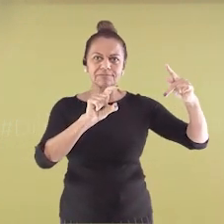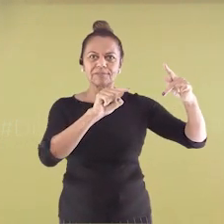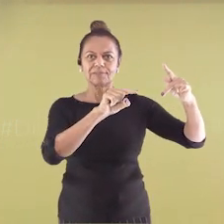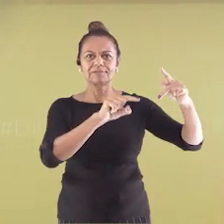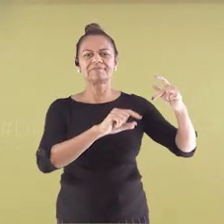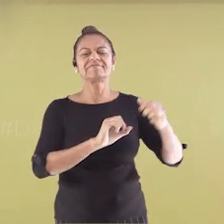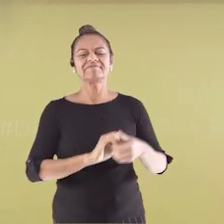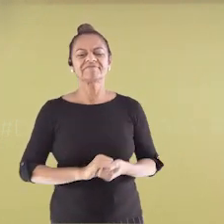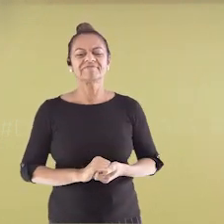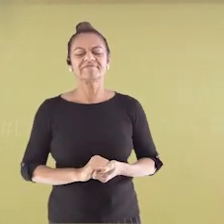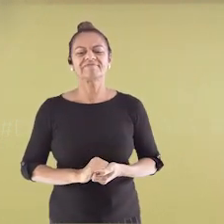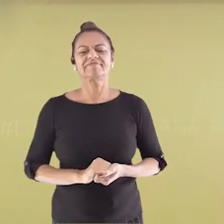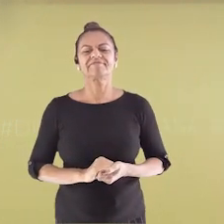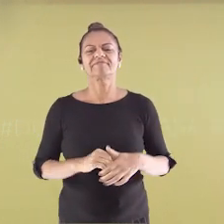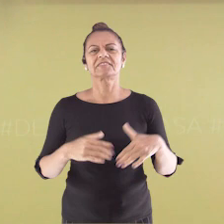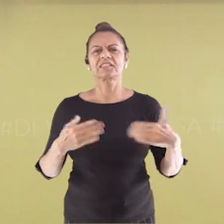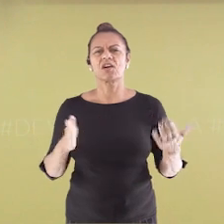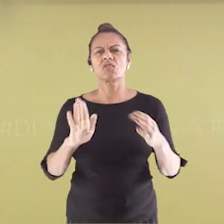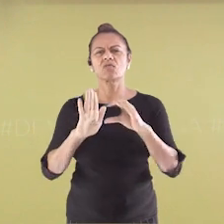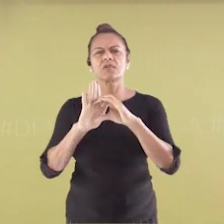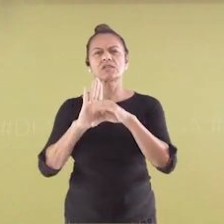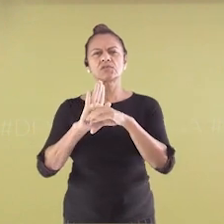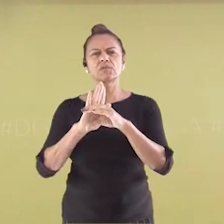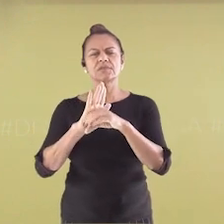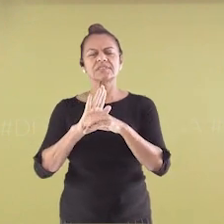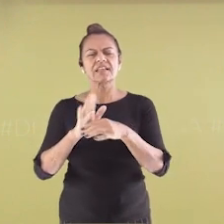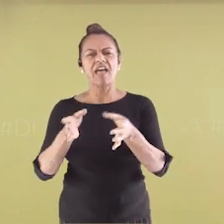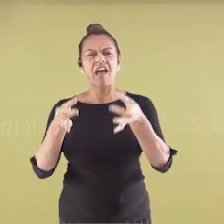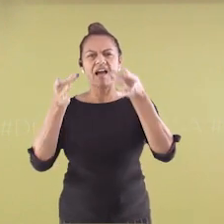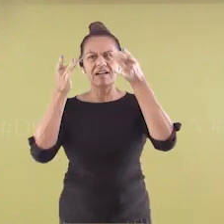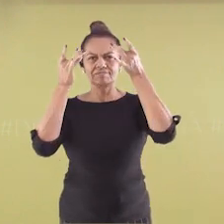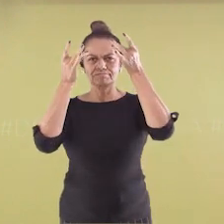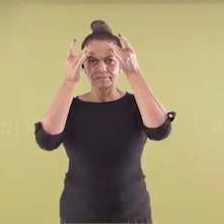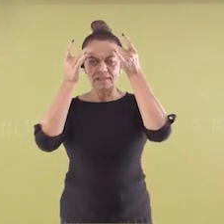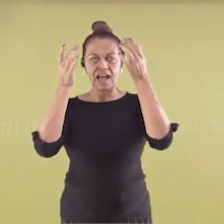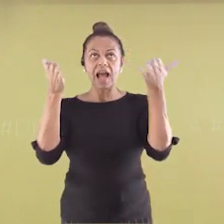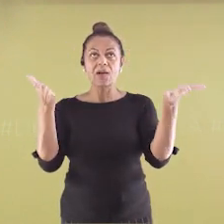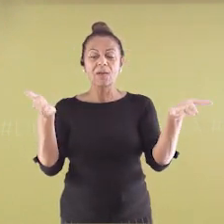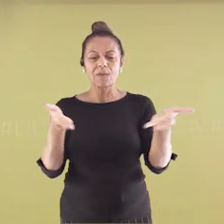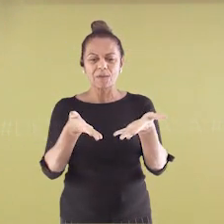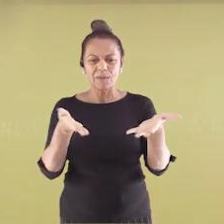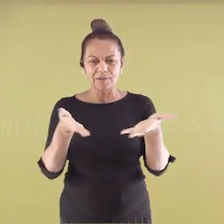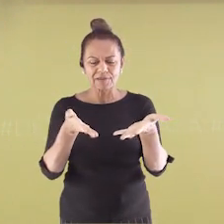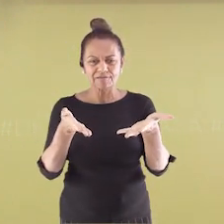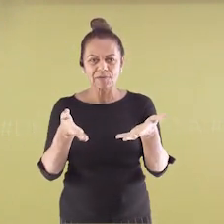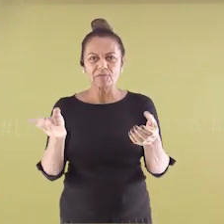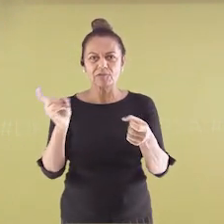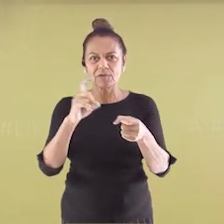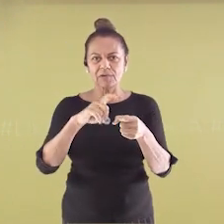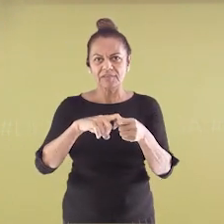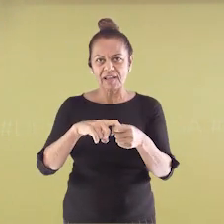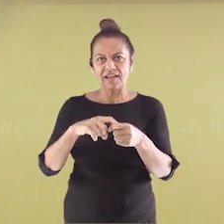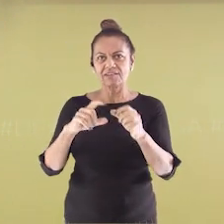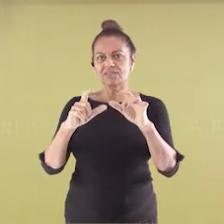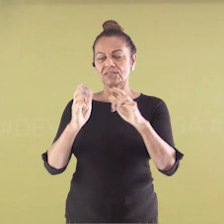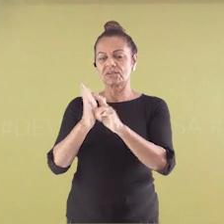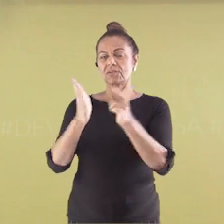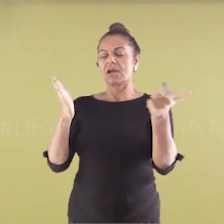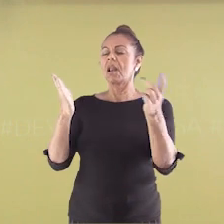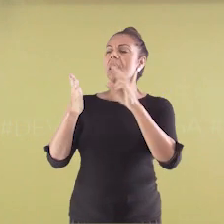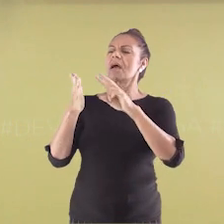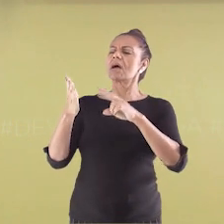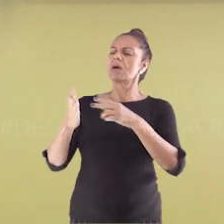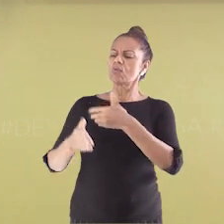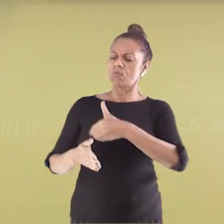Toda essa parte aqui, a partir do estiveram, é o predicado, ok? E aí,